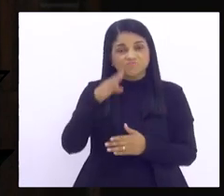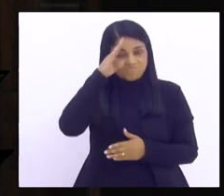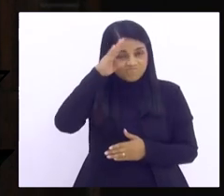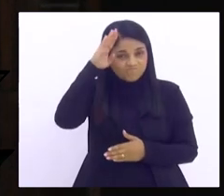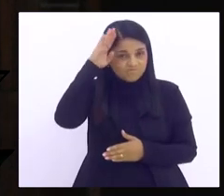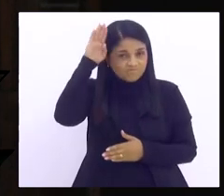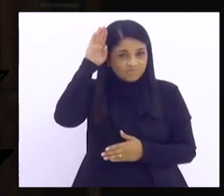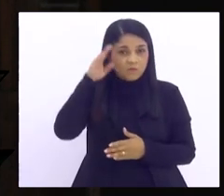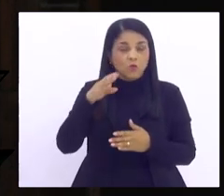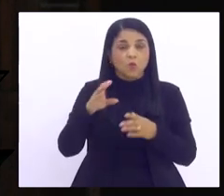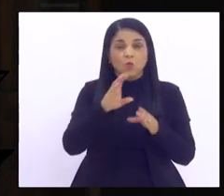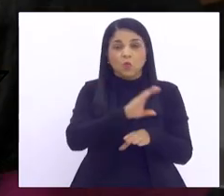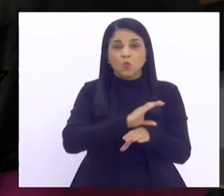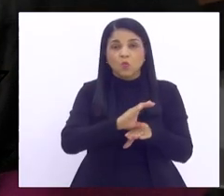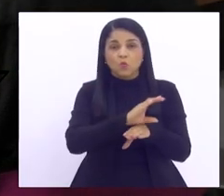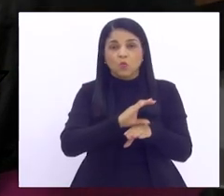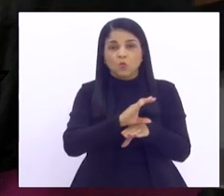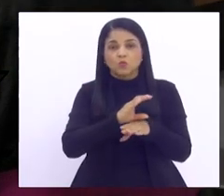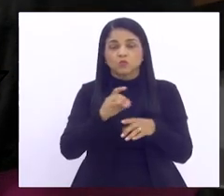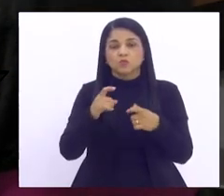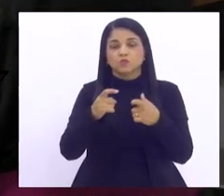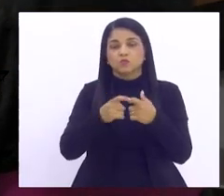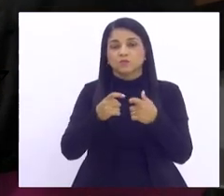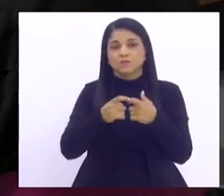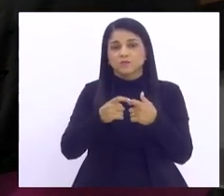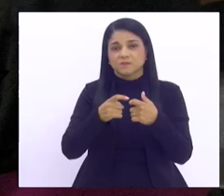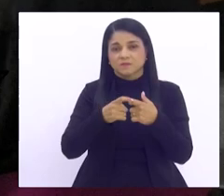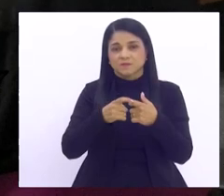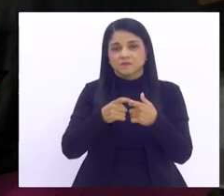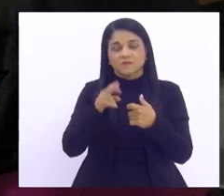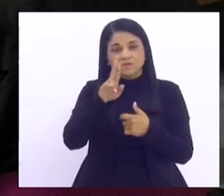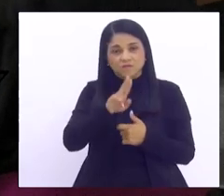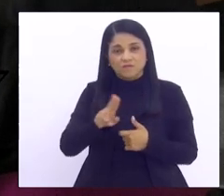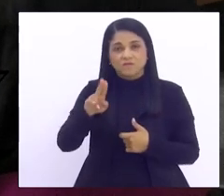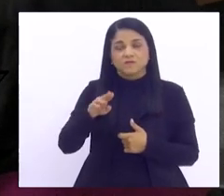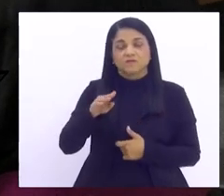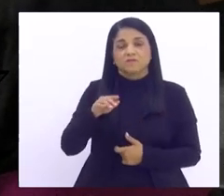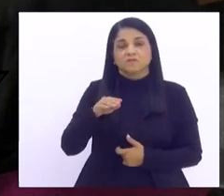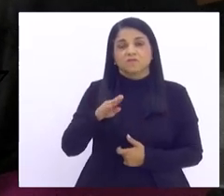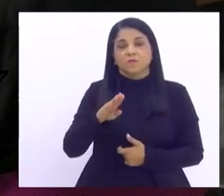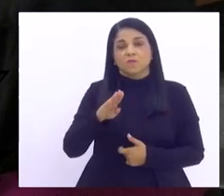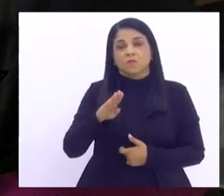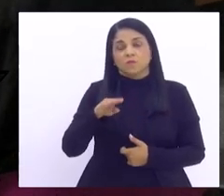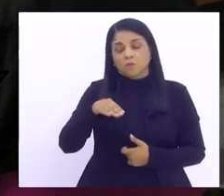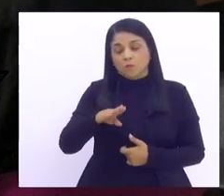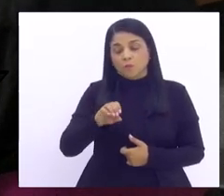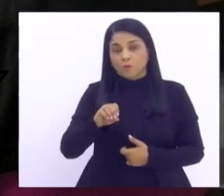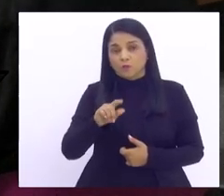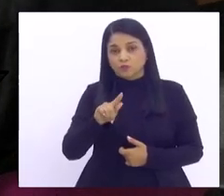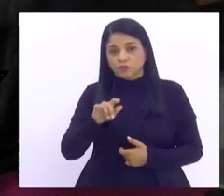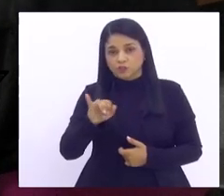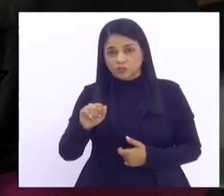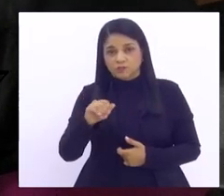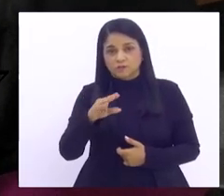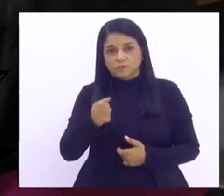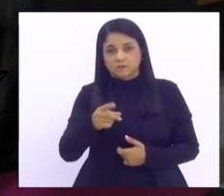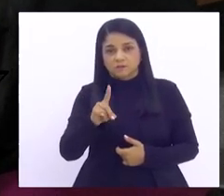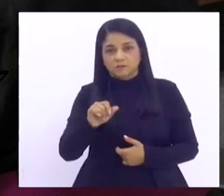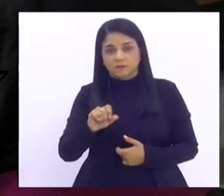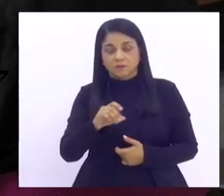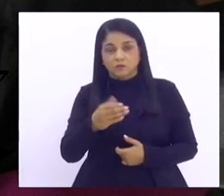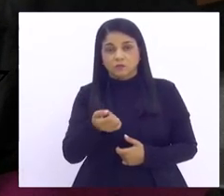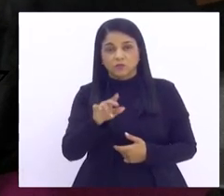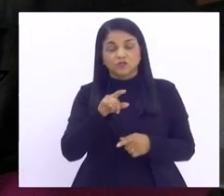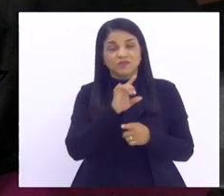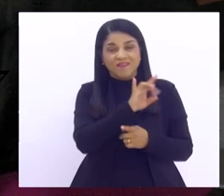do curso de medicina da Universidade de Mogi das Cruzes. O que ele diz? O ciclo vital, do ponto de vista estritamente biológico, é que